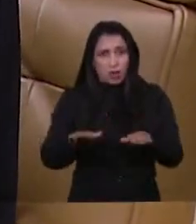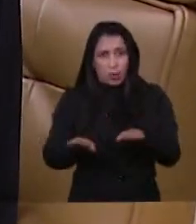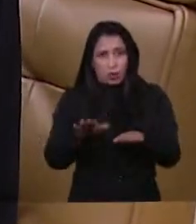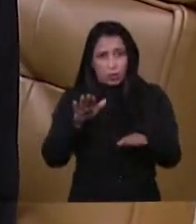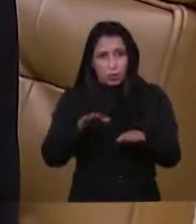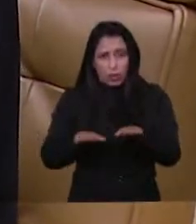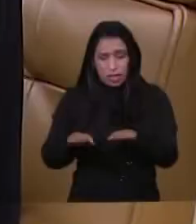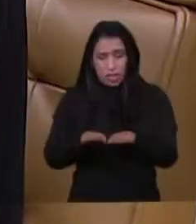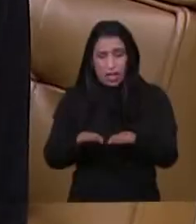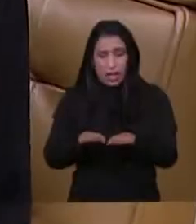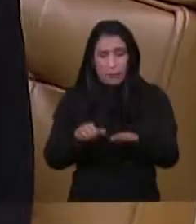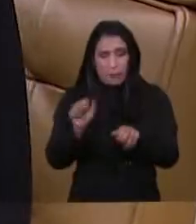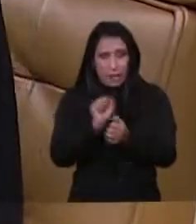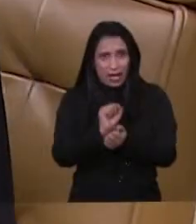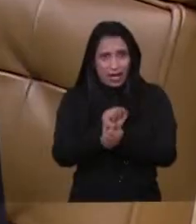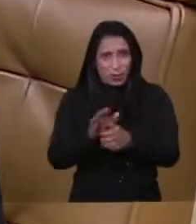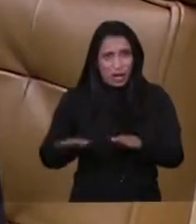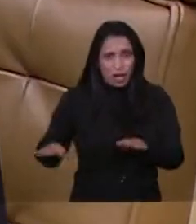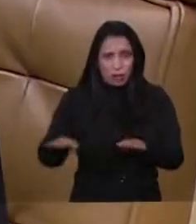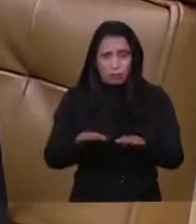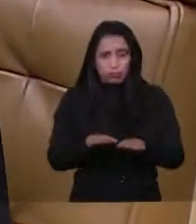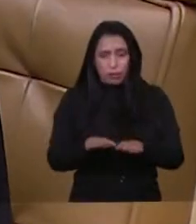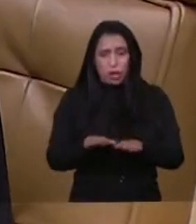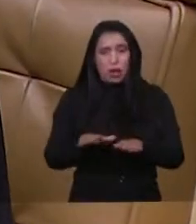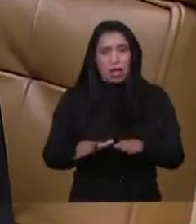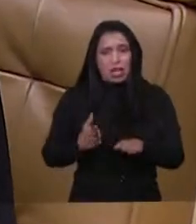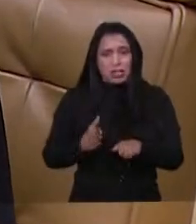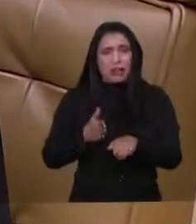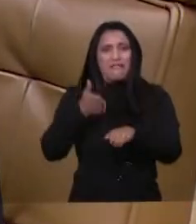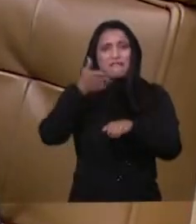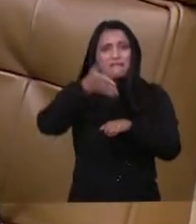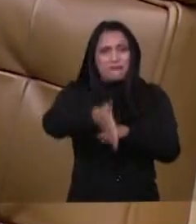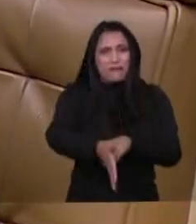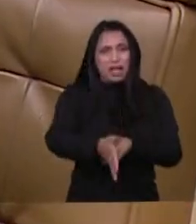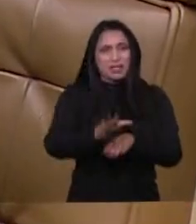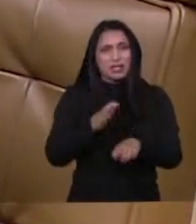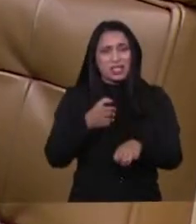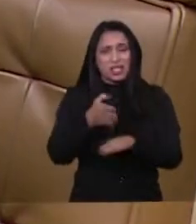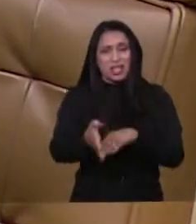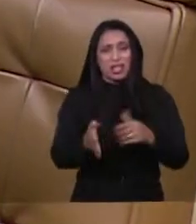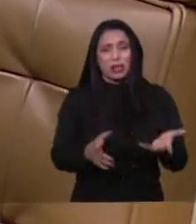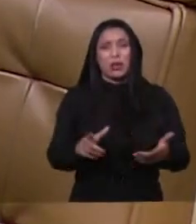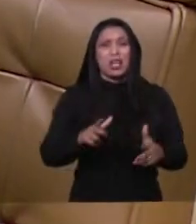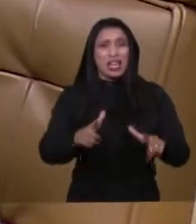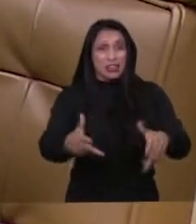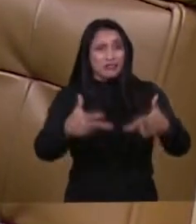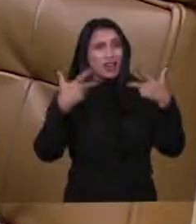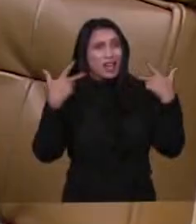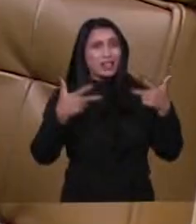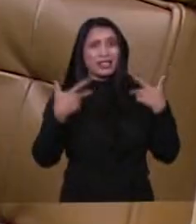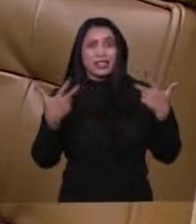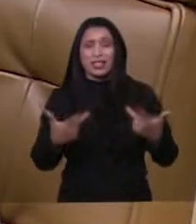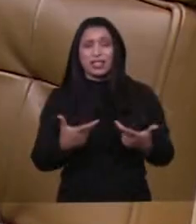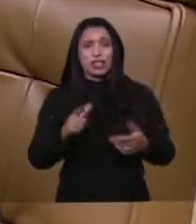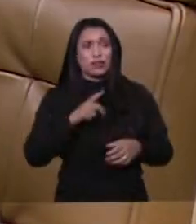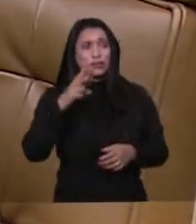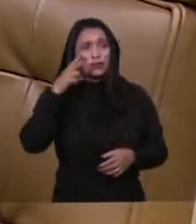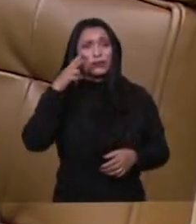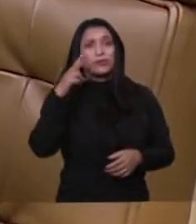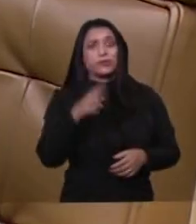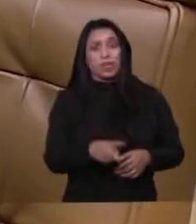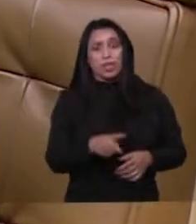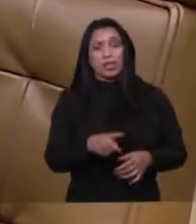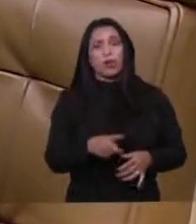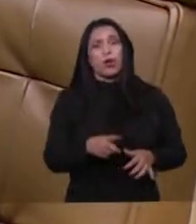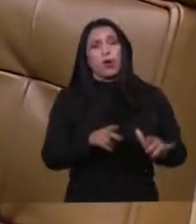Planalto. Ainda nos depoimentos tomados na prisão em flagrante de diversos membros da multidão, que incluía